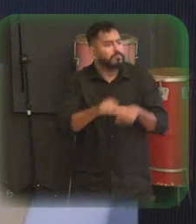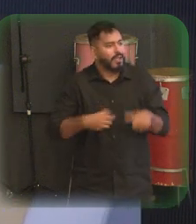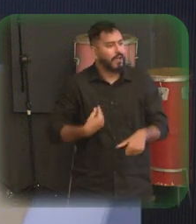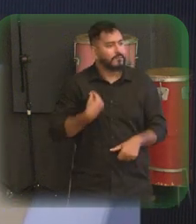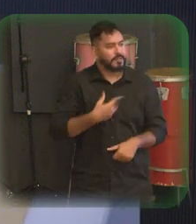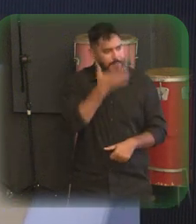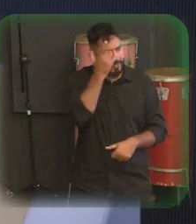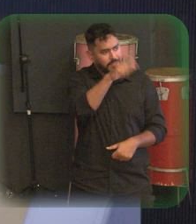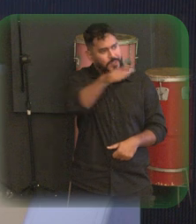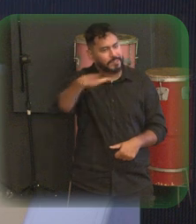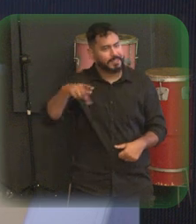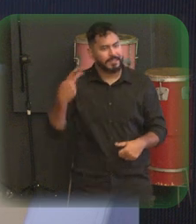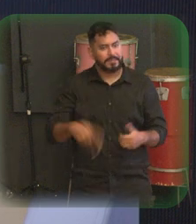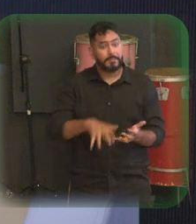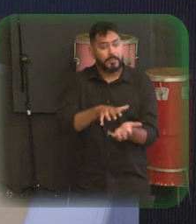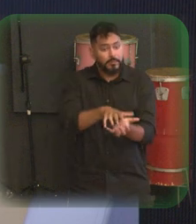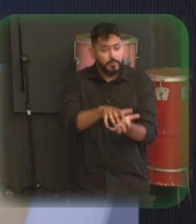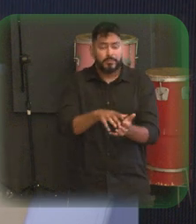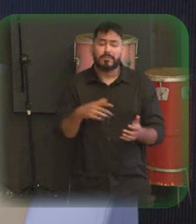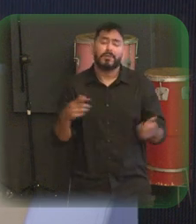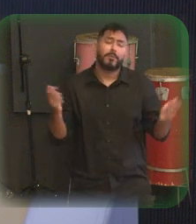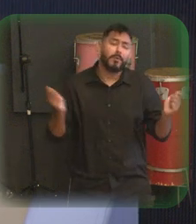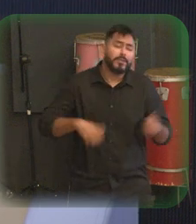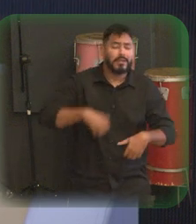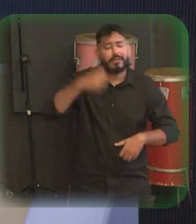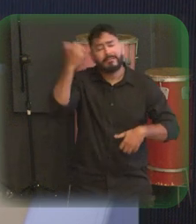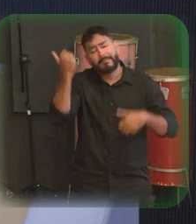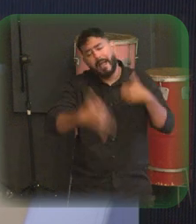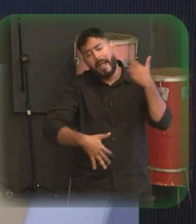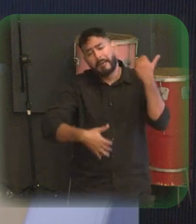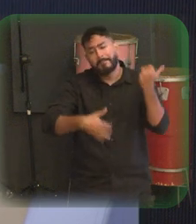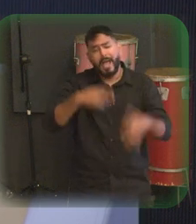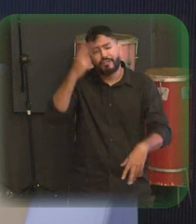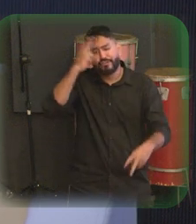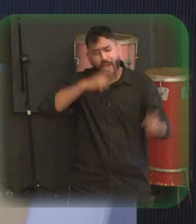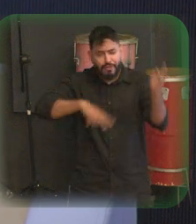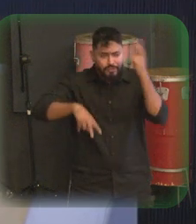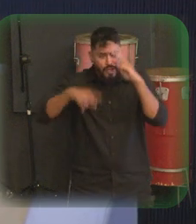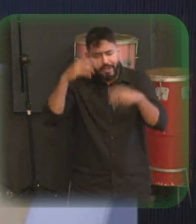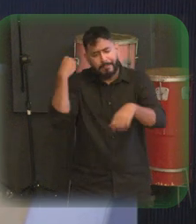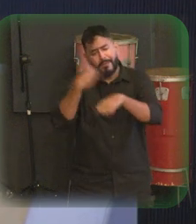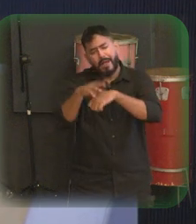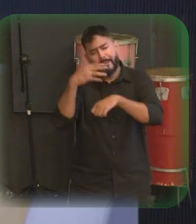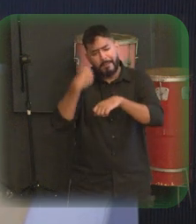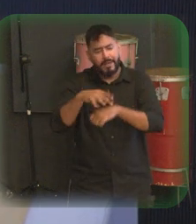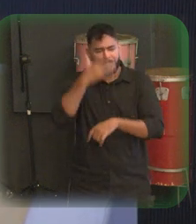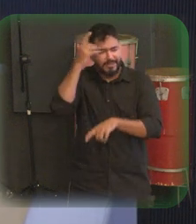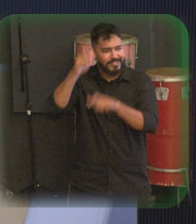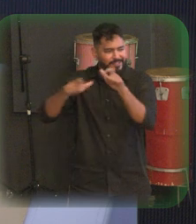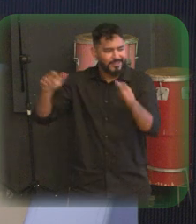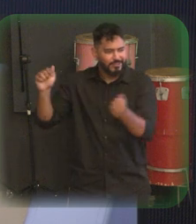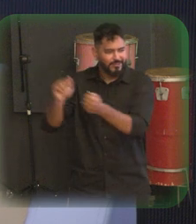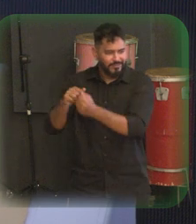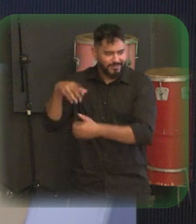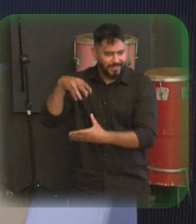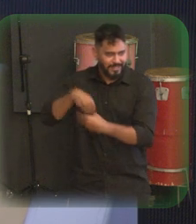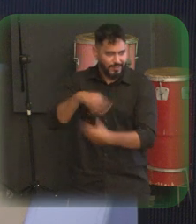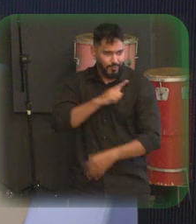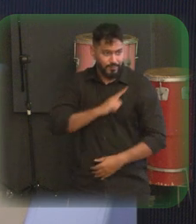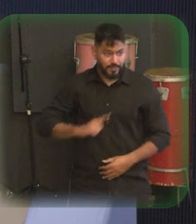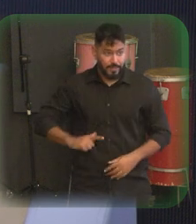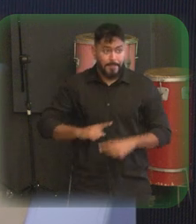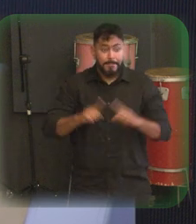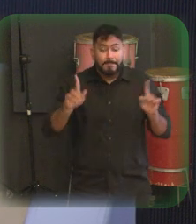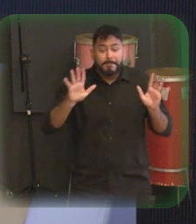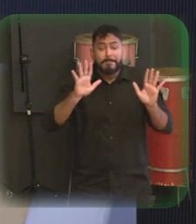assim ela veio. E eu podia contar aqui um monte de outras histórias de pessoas que estão junto com a gente, dentro do governo, mas o melhor ainda